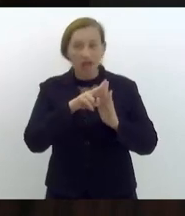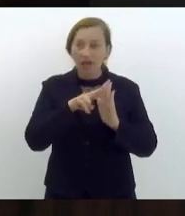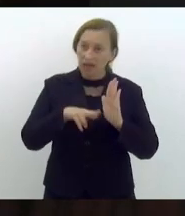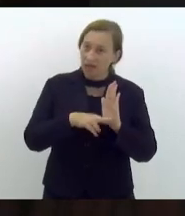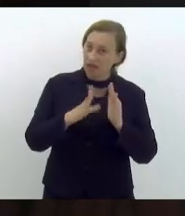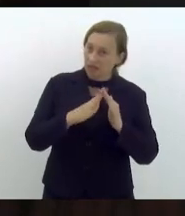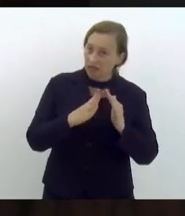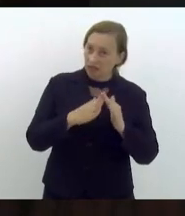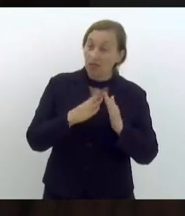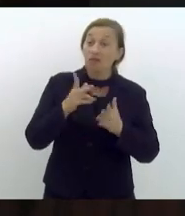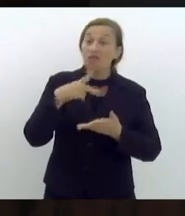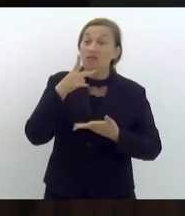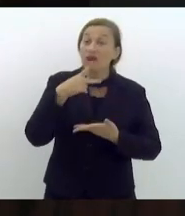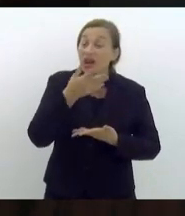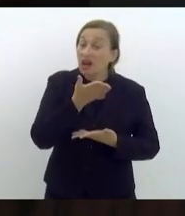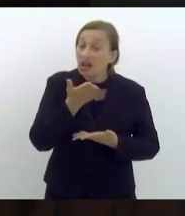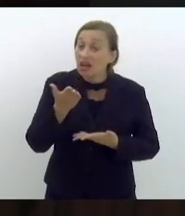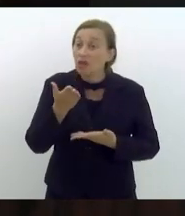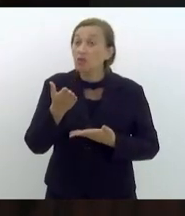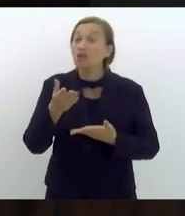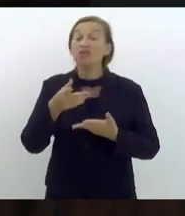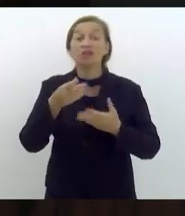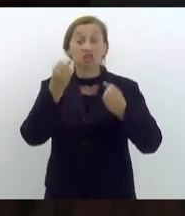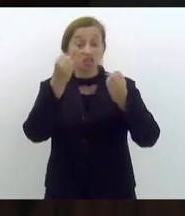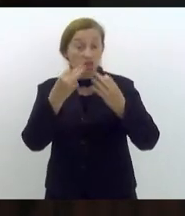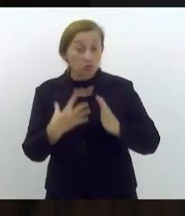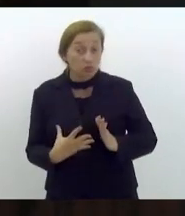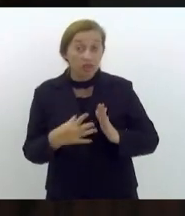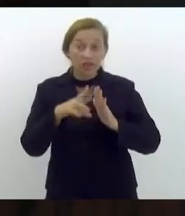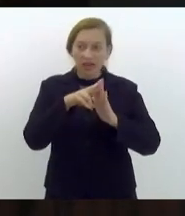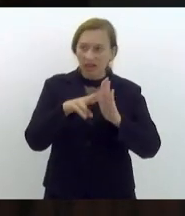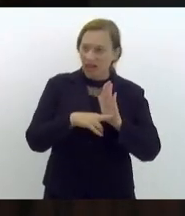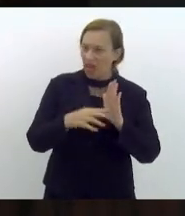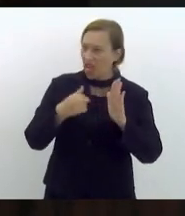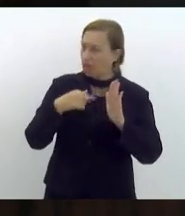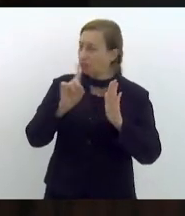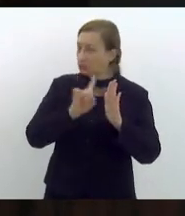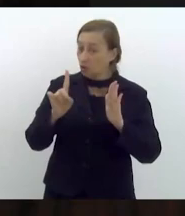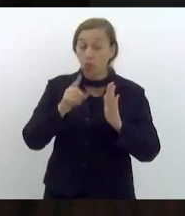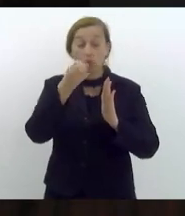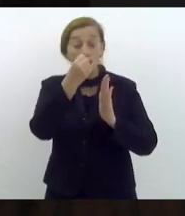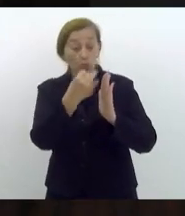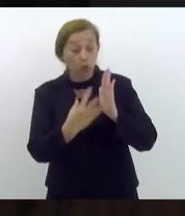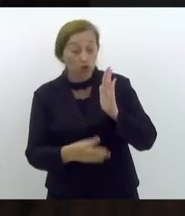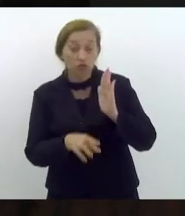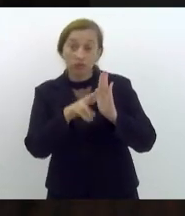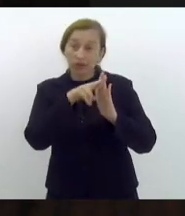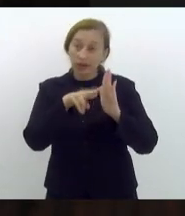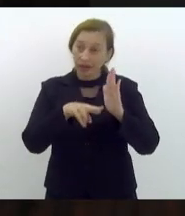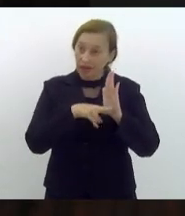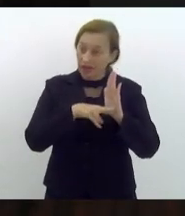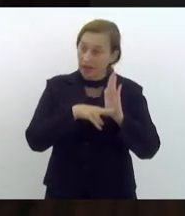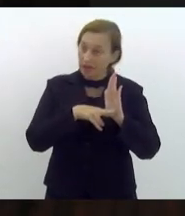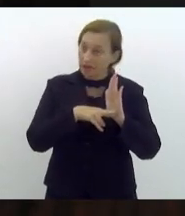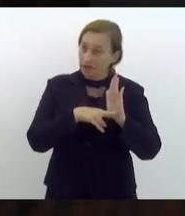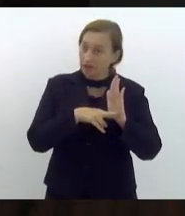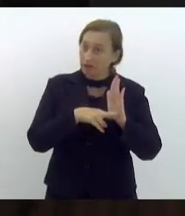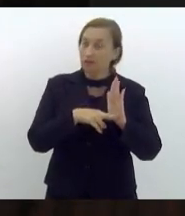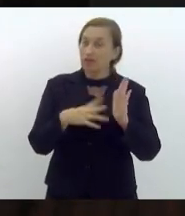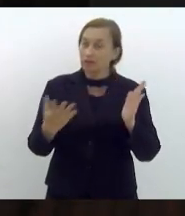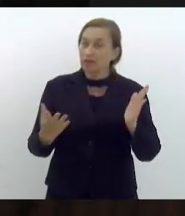trouxe o que diz o Regimento Não Sou eu tia Ju que diz aqui havia procedimento que